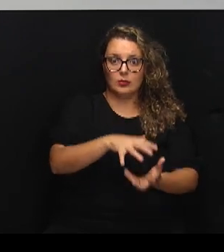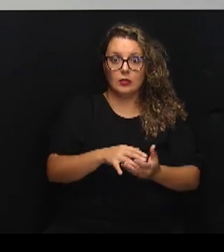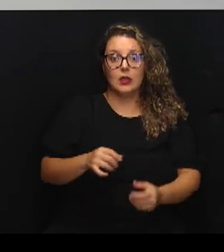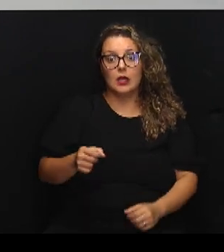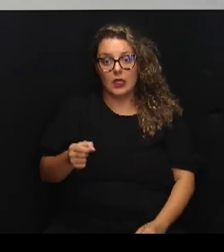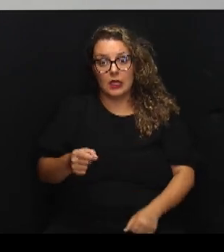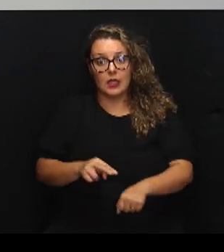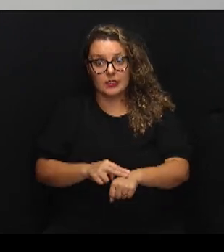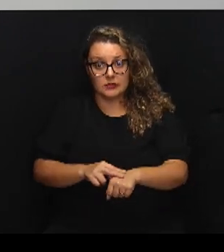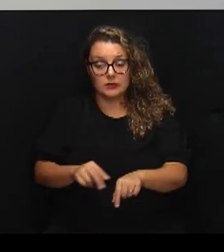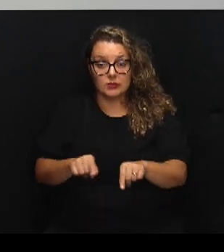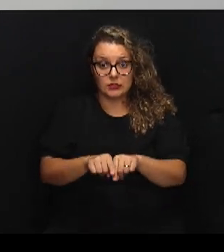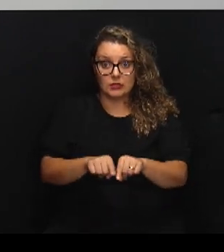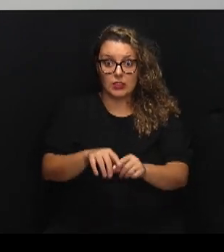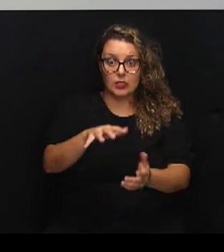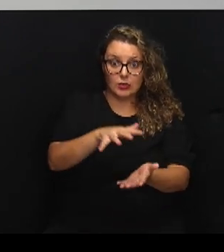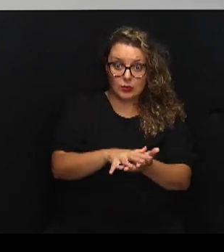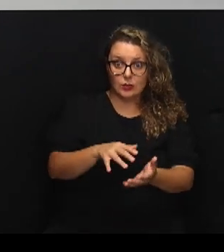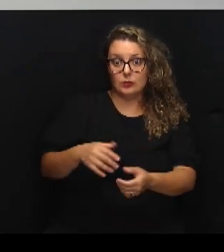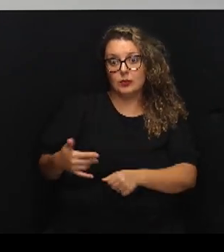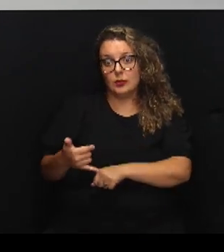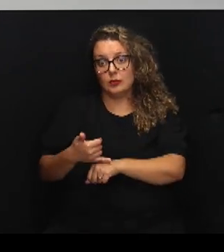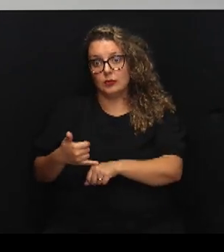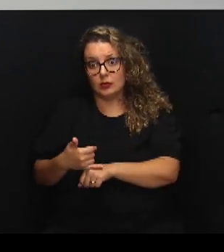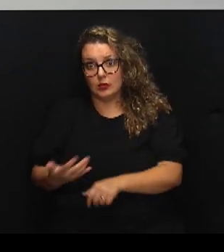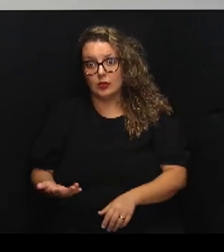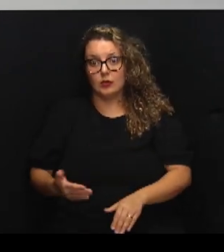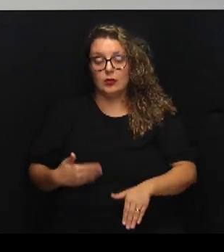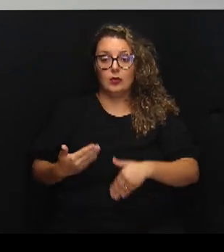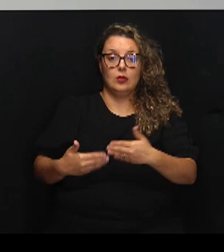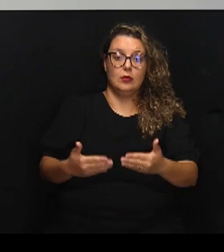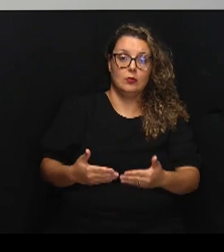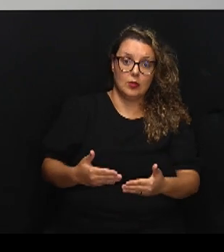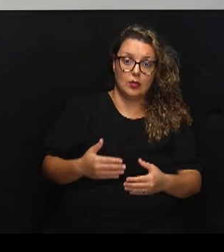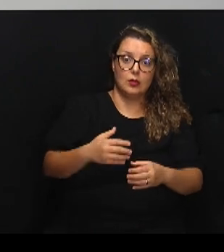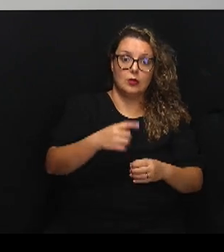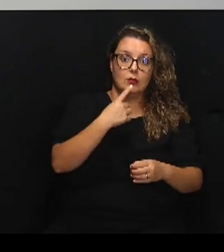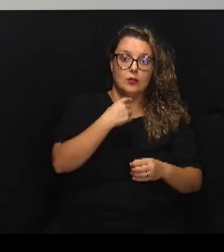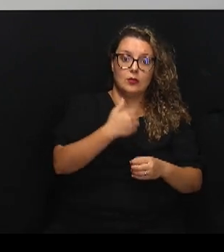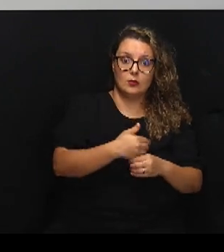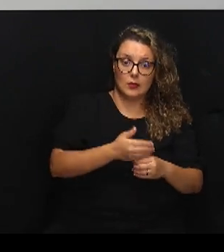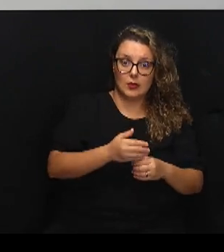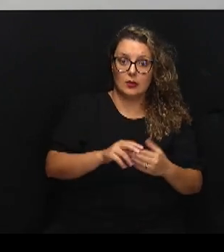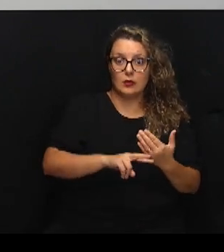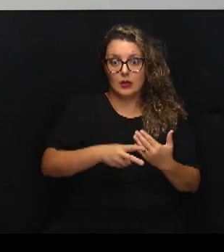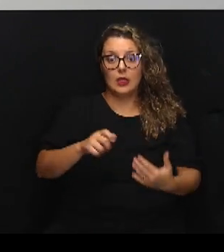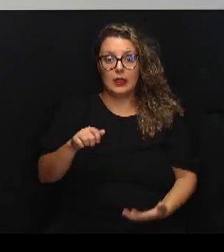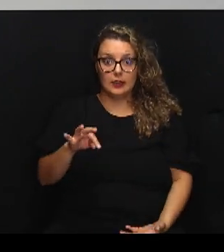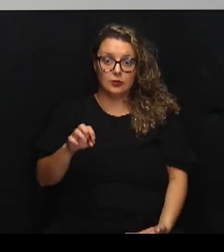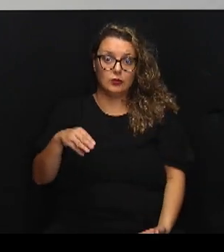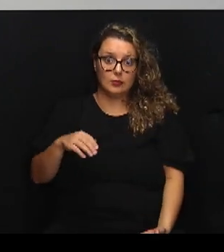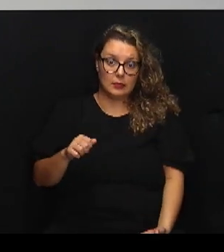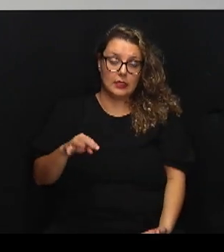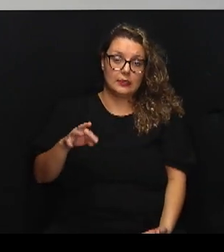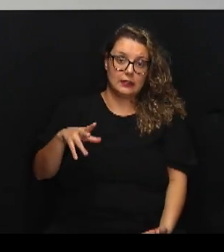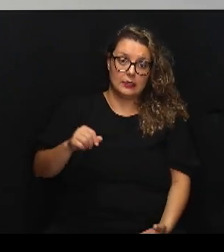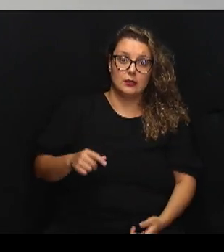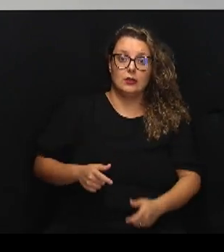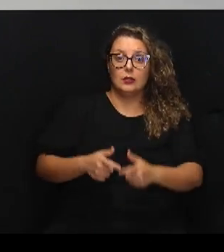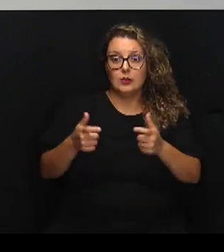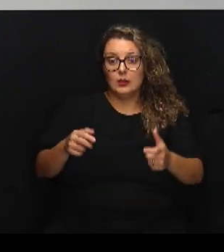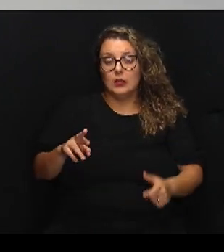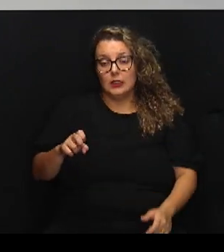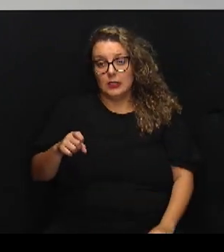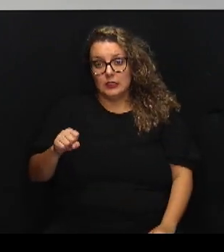você faz a prensagem, azeitona também, então a prensagem para extrair o óleo, ou o processamento do tomate para fazer os produtos atomatados,